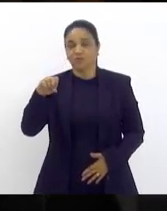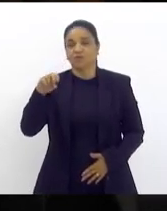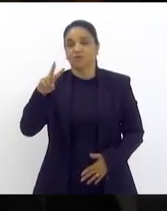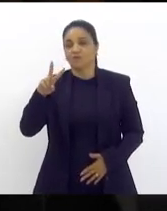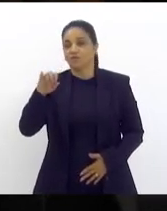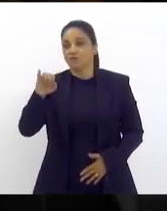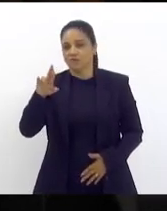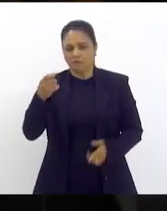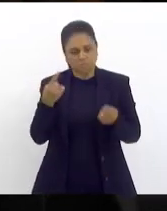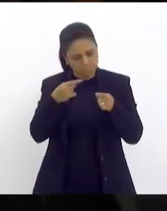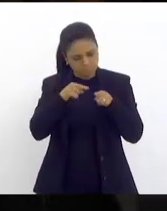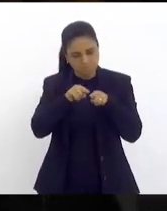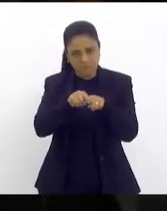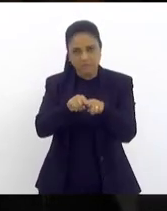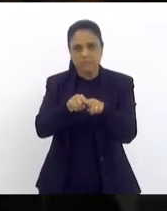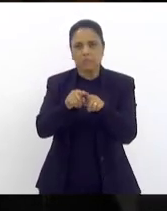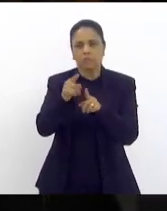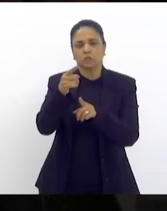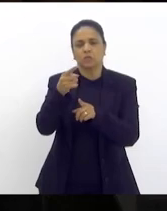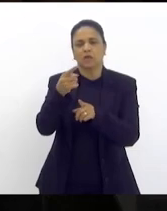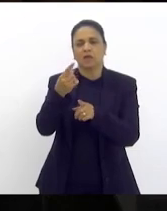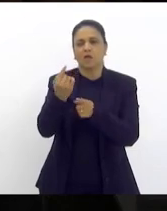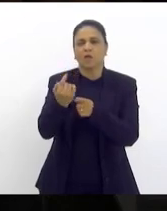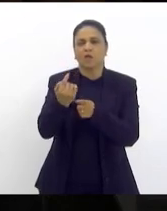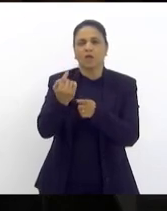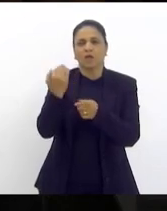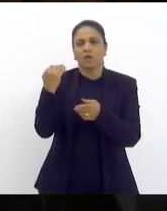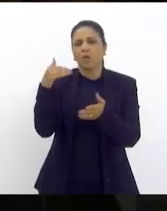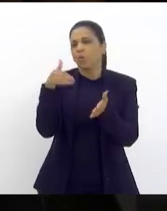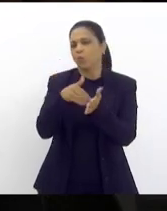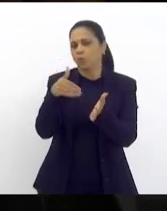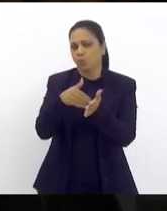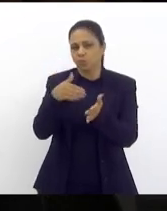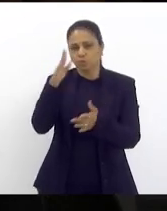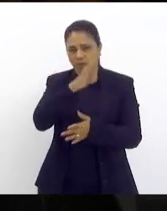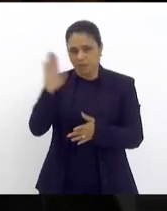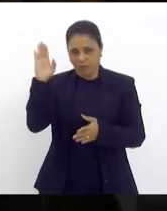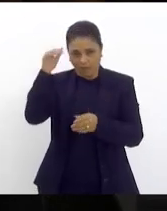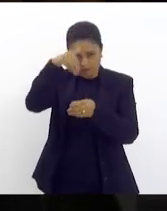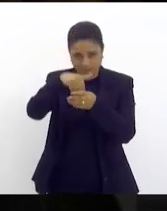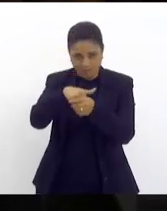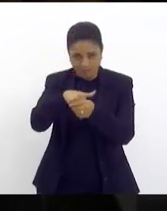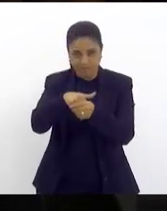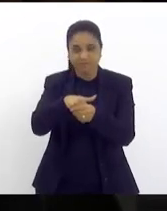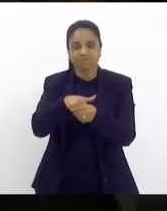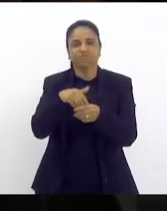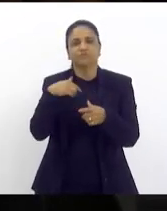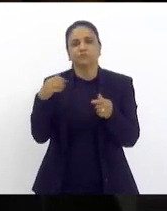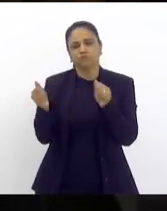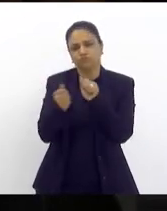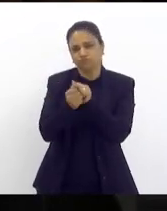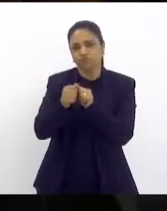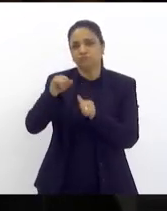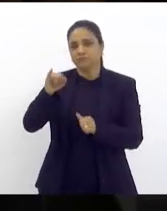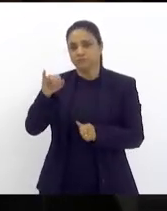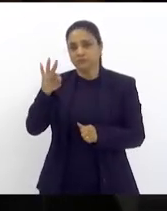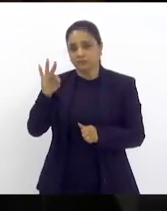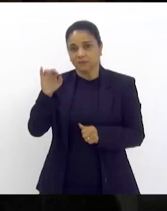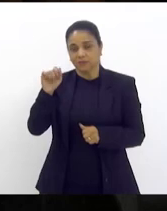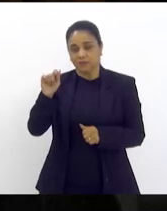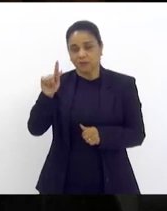grande parceiro na última eleição. Acho que nós dois, em Itaguaí, tivemos uma boa